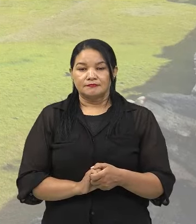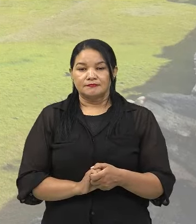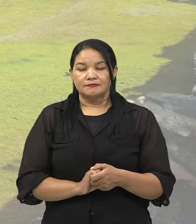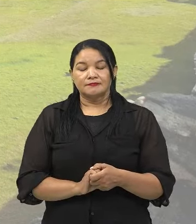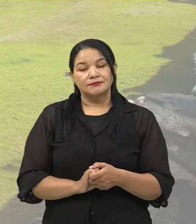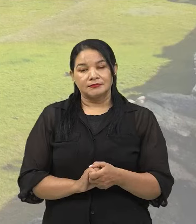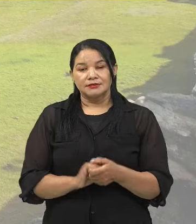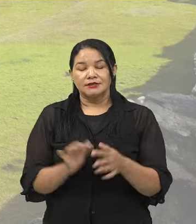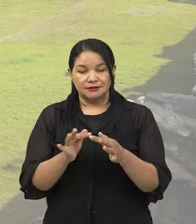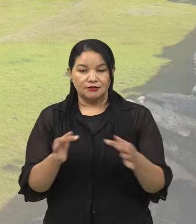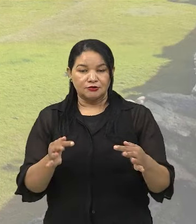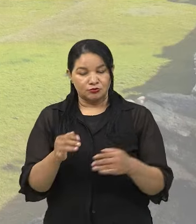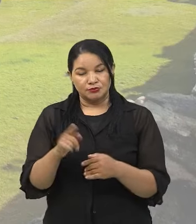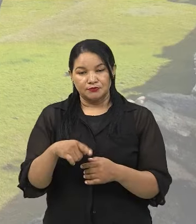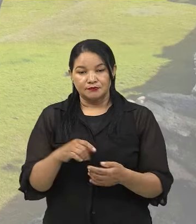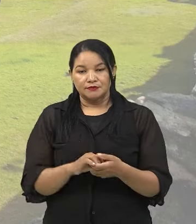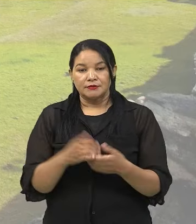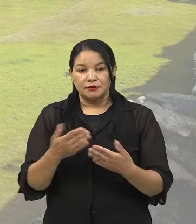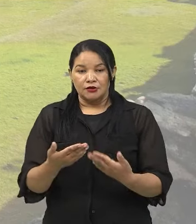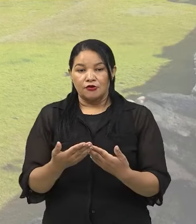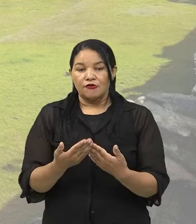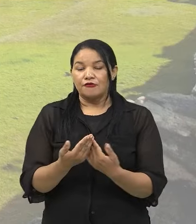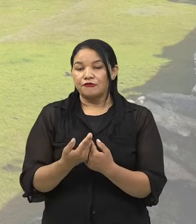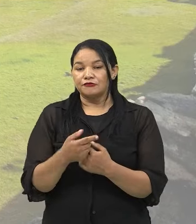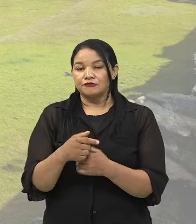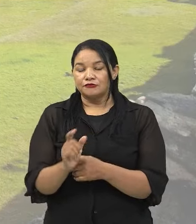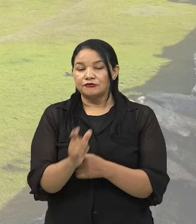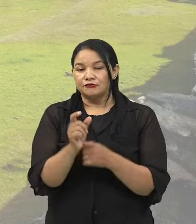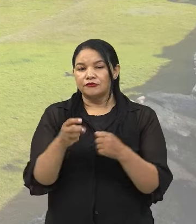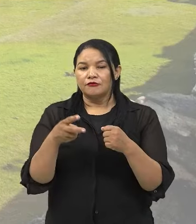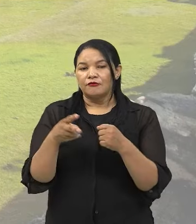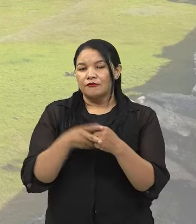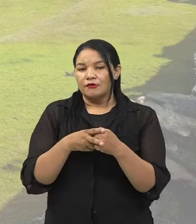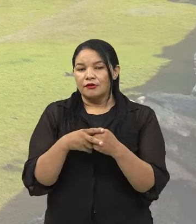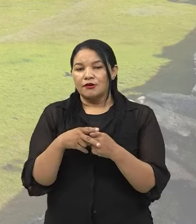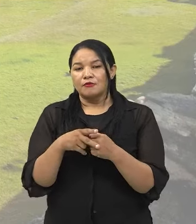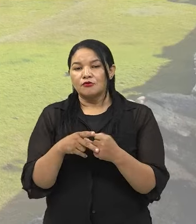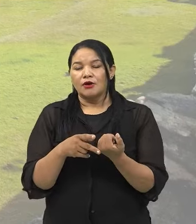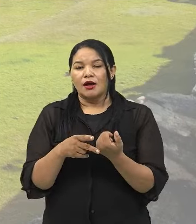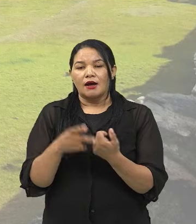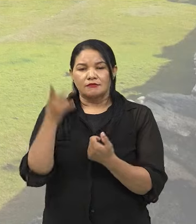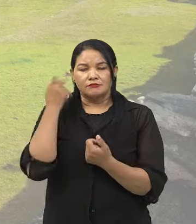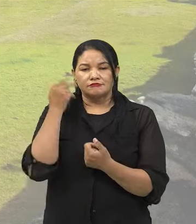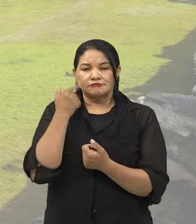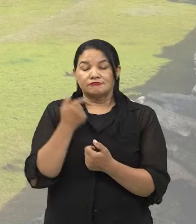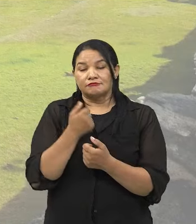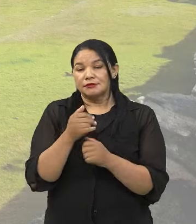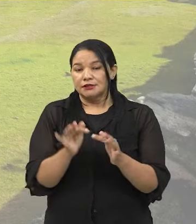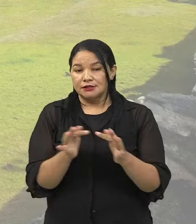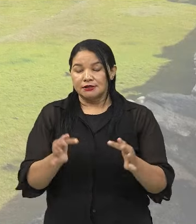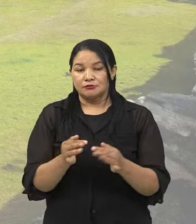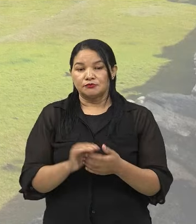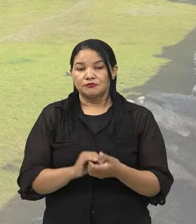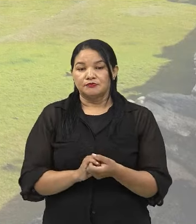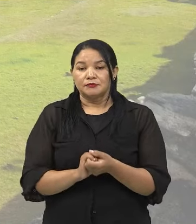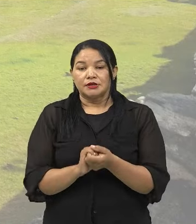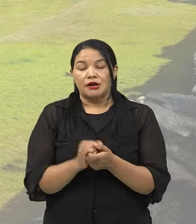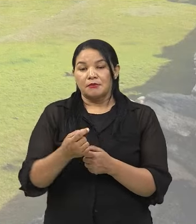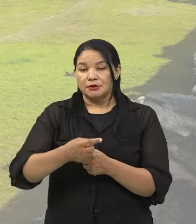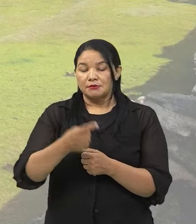simples, não é mesmo? Esse particípio regular, ele é extremamente simples. Verbos de primeira conjugação, terminados